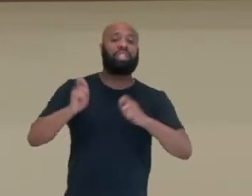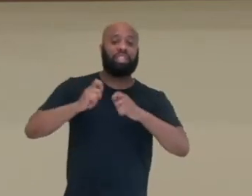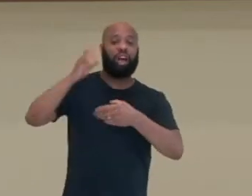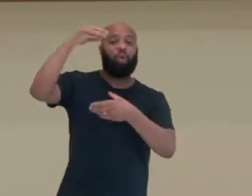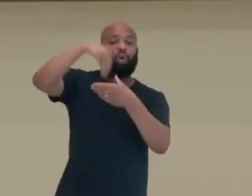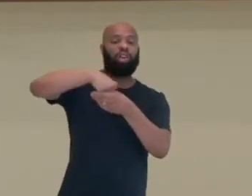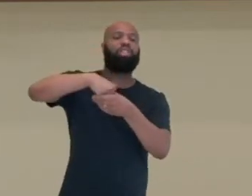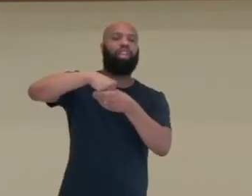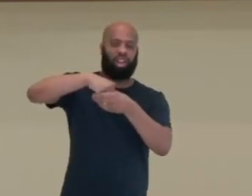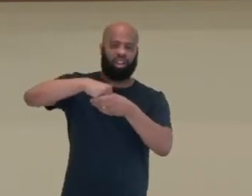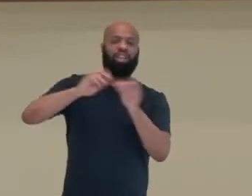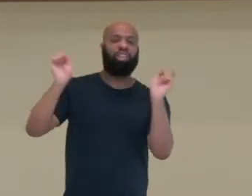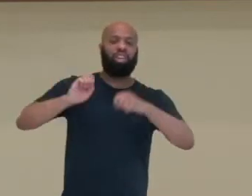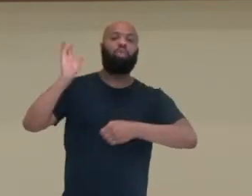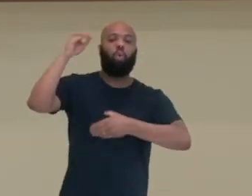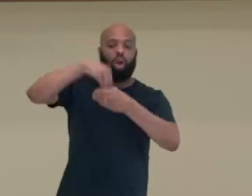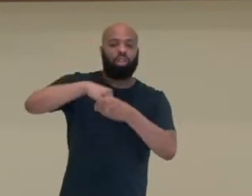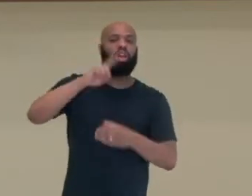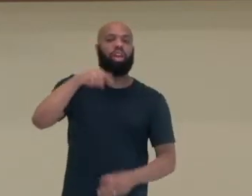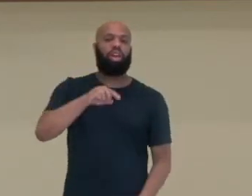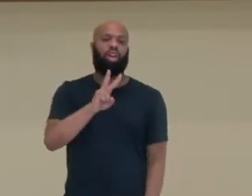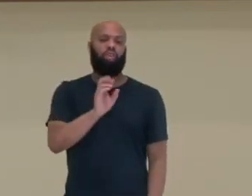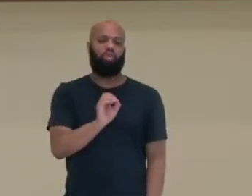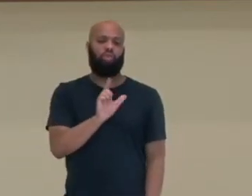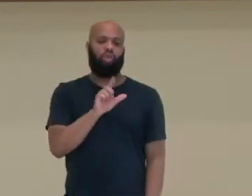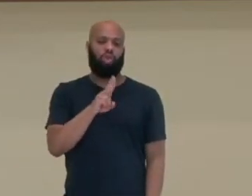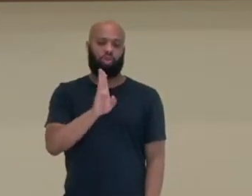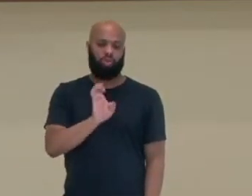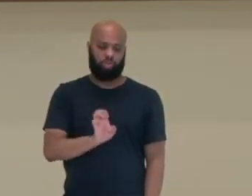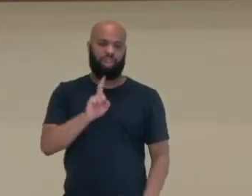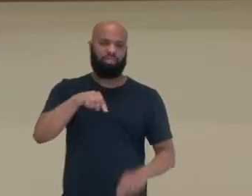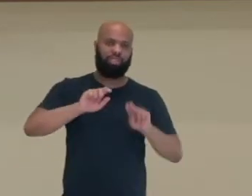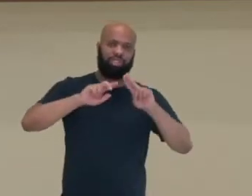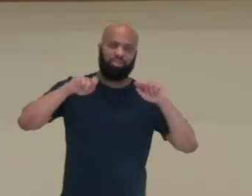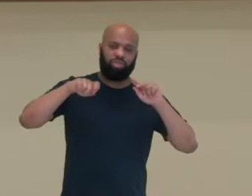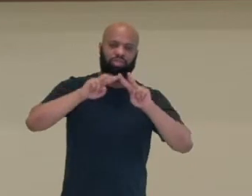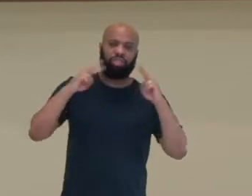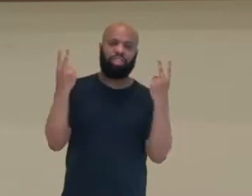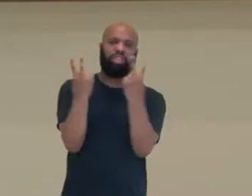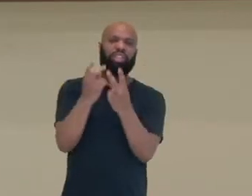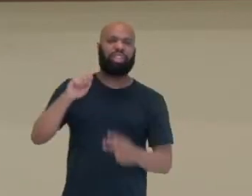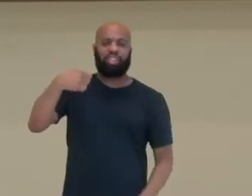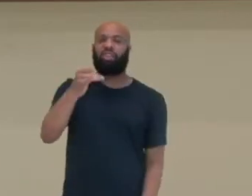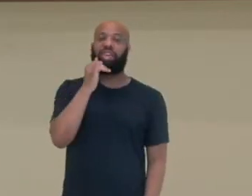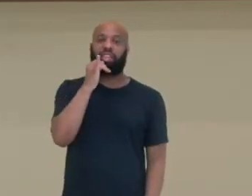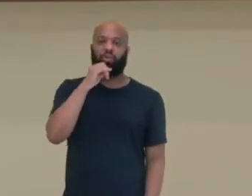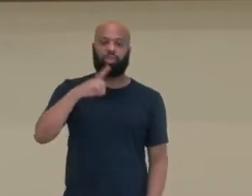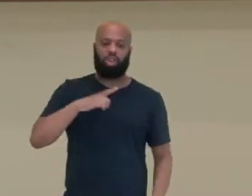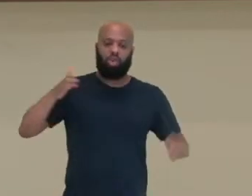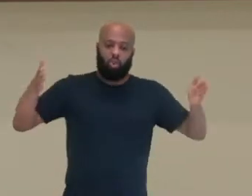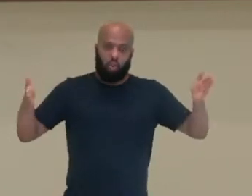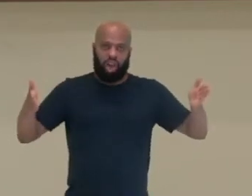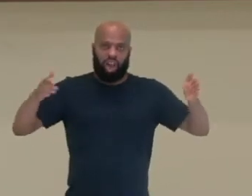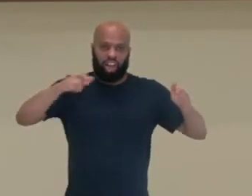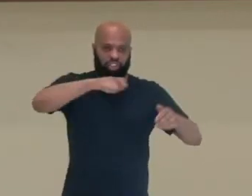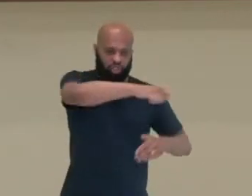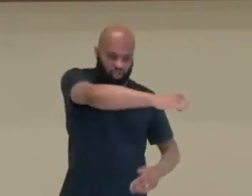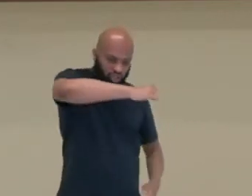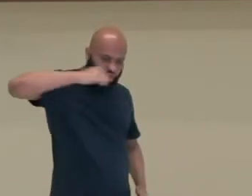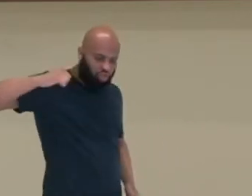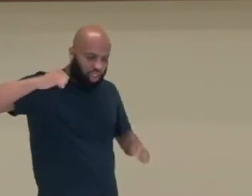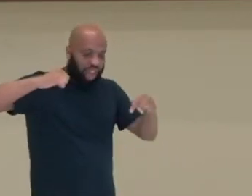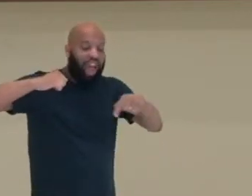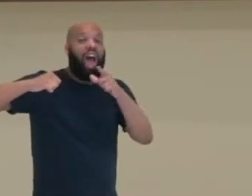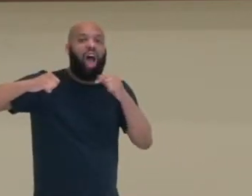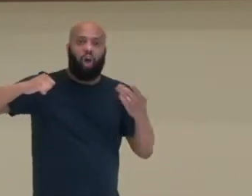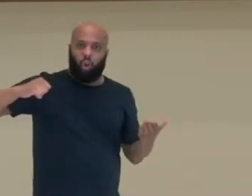que cabe dentro de algum objeto, por exemplo, a caixa d'água, o leite, como eu falei, quanto que cabe lá? Normalmente,